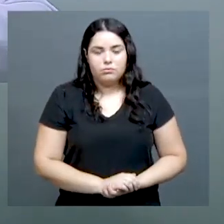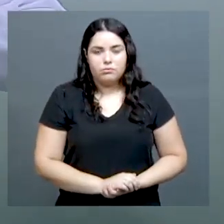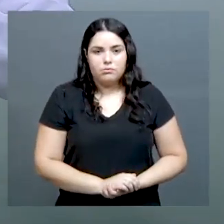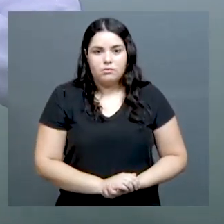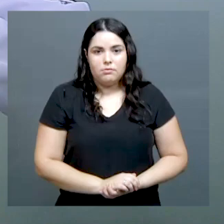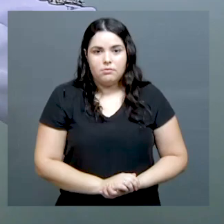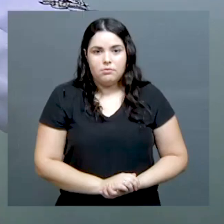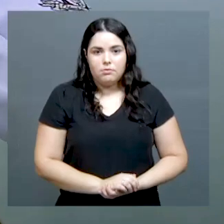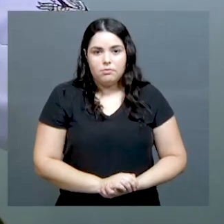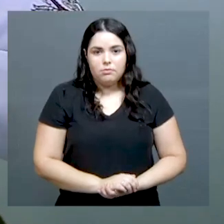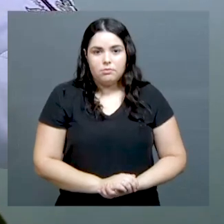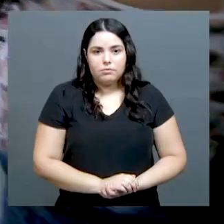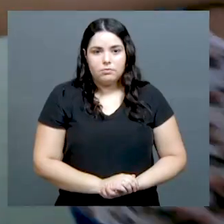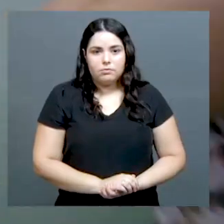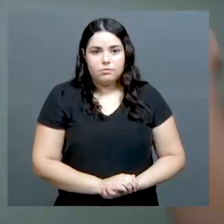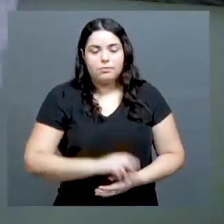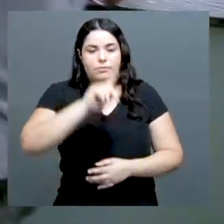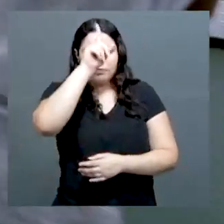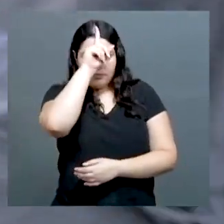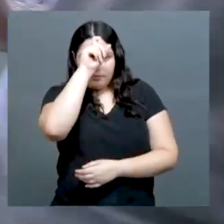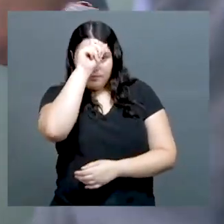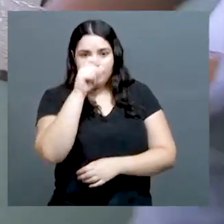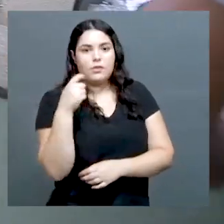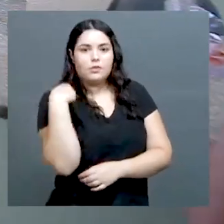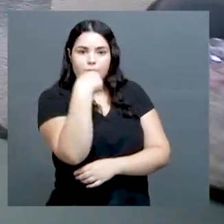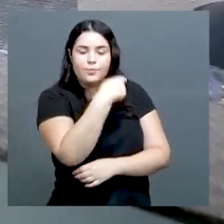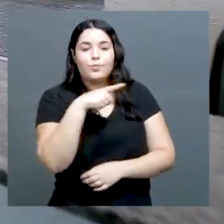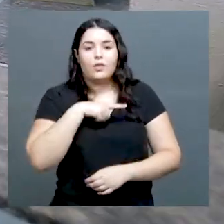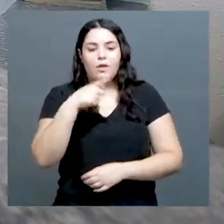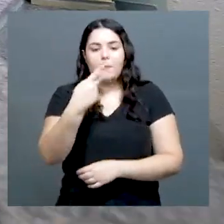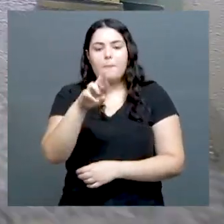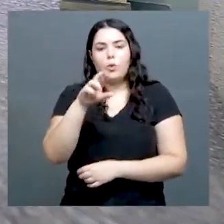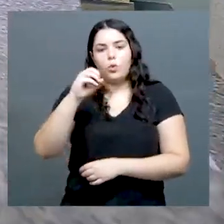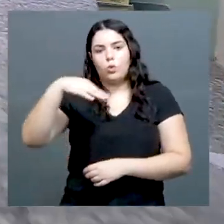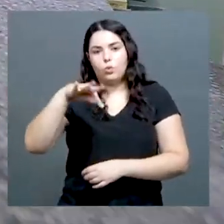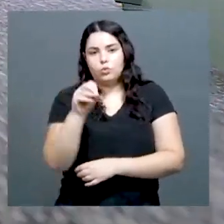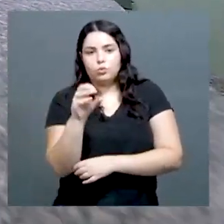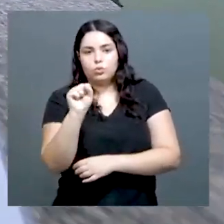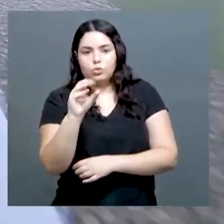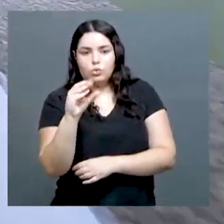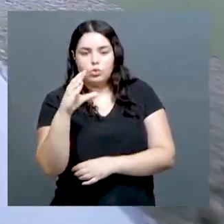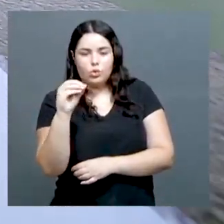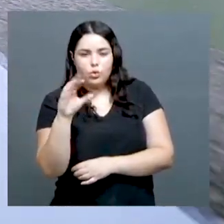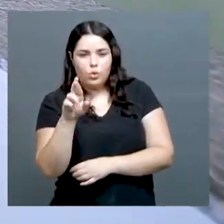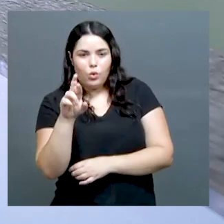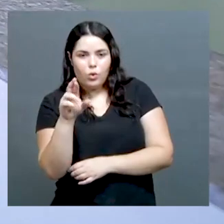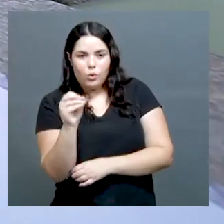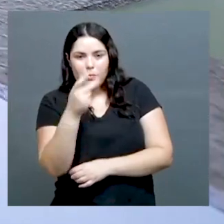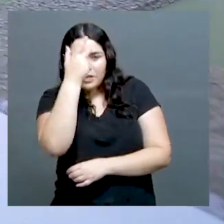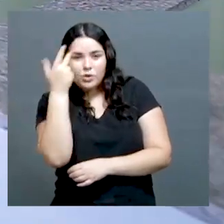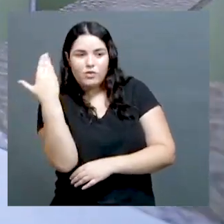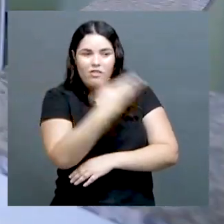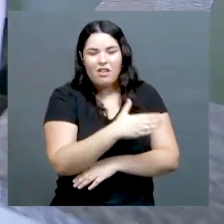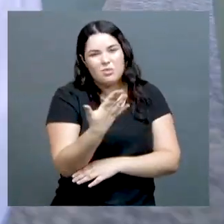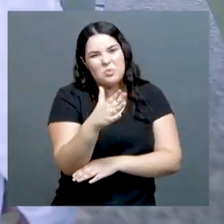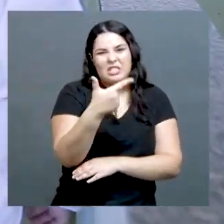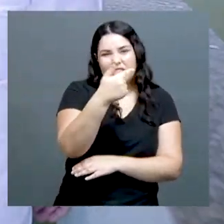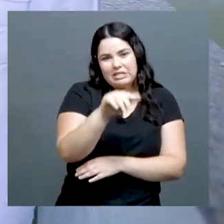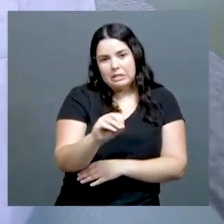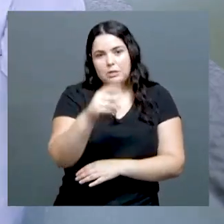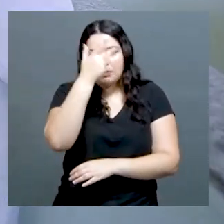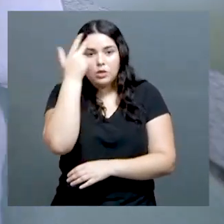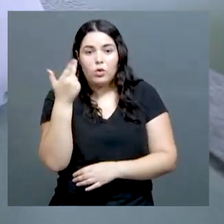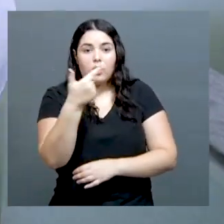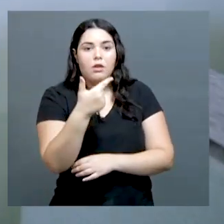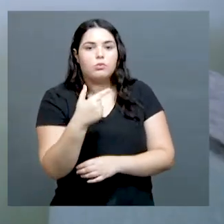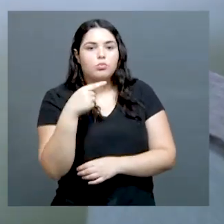Paranaíba. O Hospital Odontológico possui um pronto-socorro que realiza em média 70 atendimentos diários,